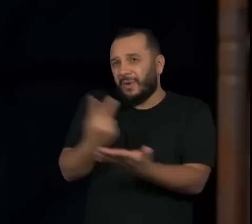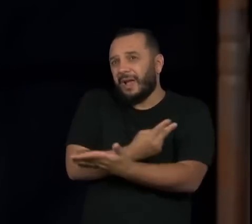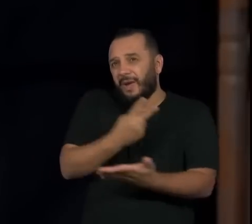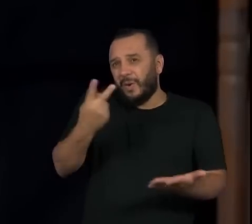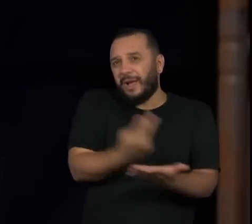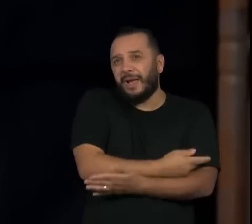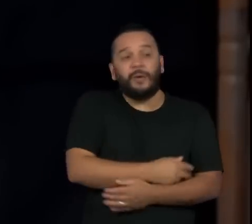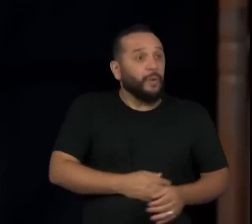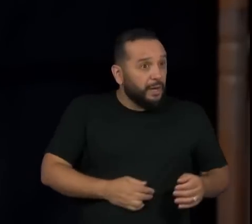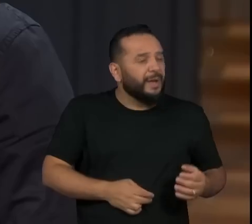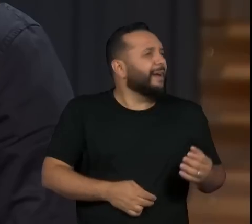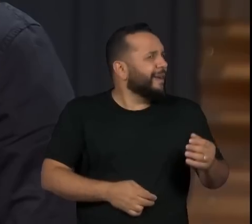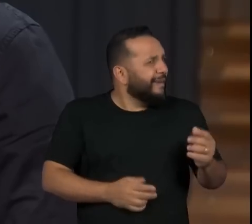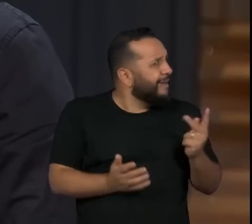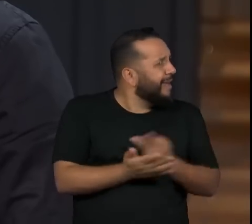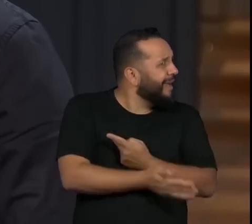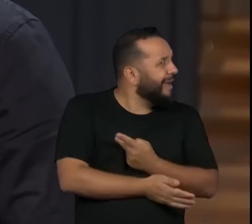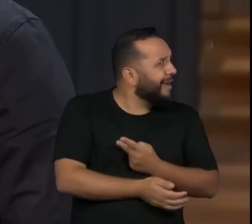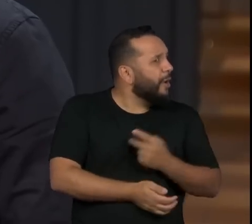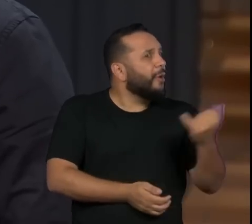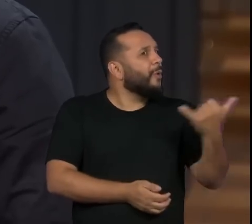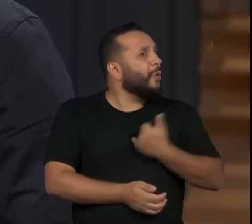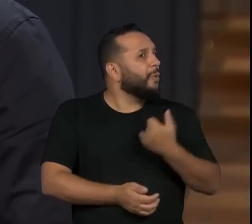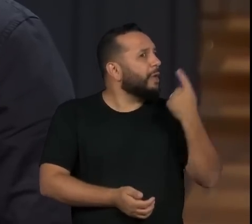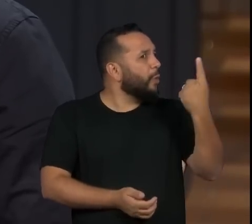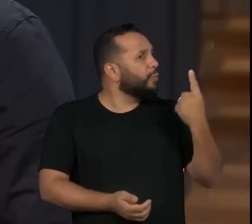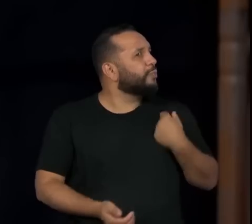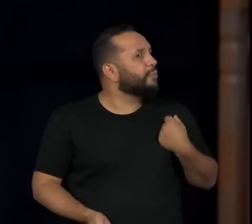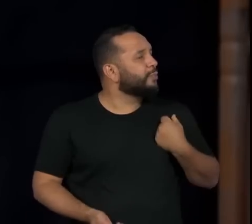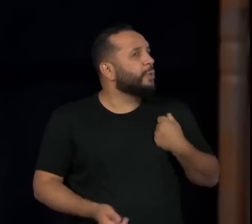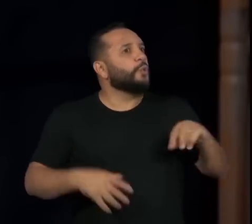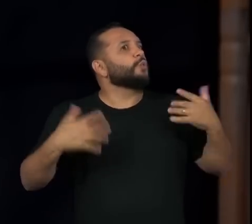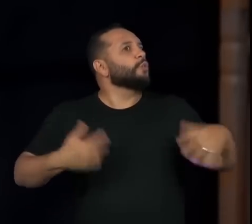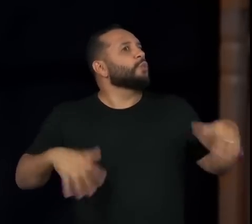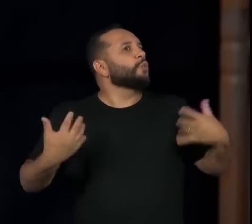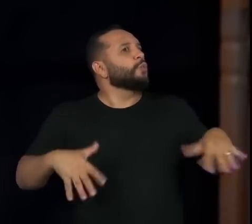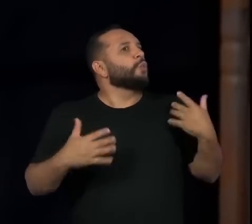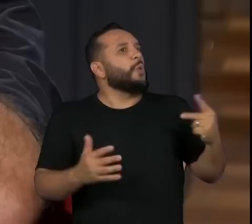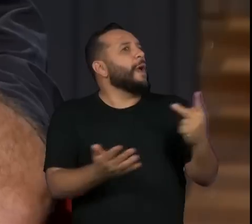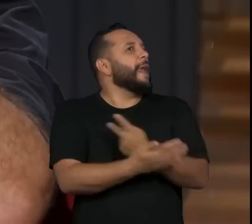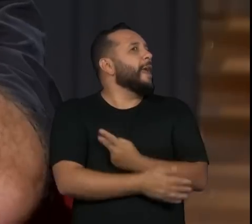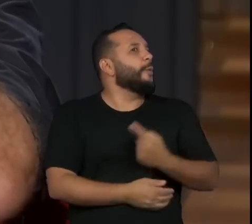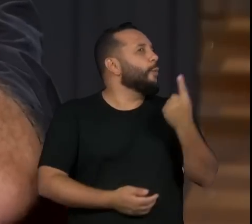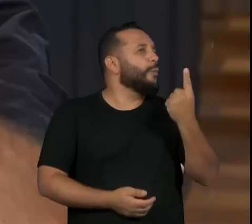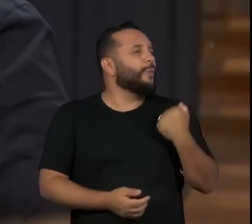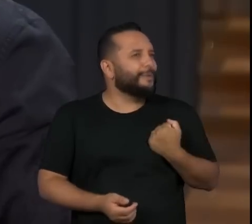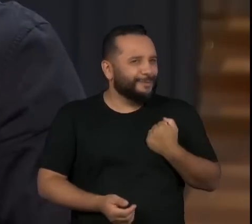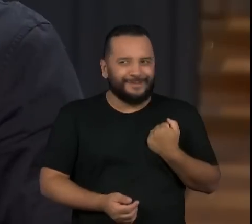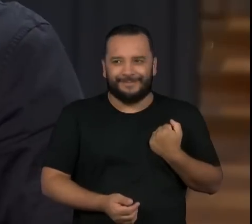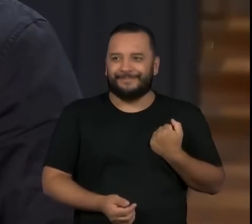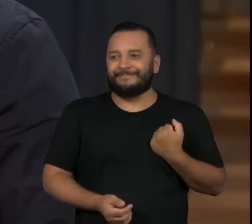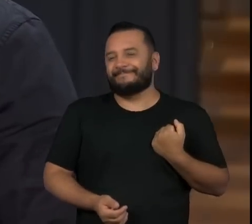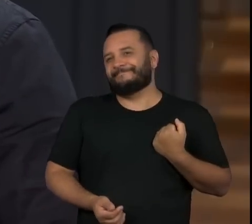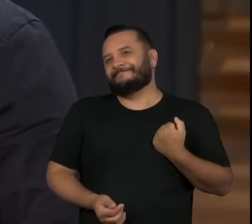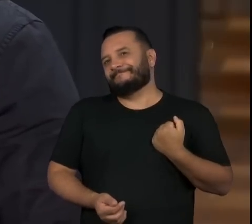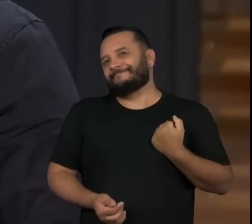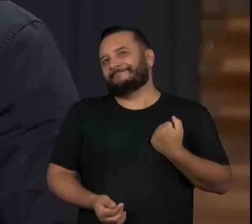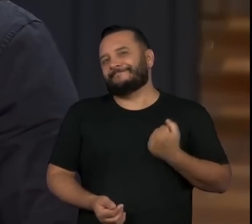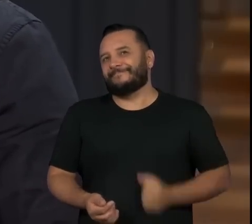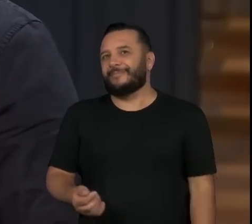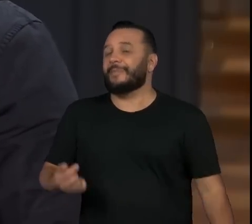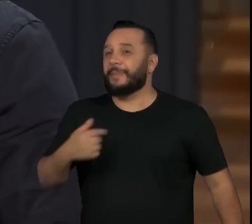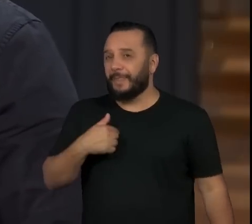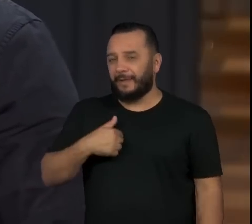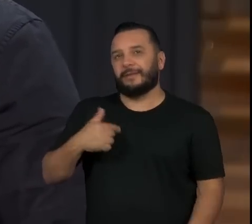pude. Conta um para mim. O quê? Um erro bem ardido que você cometeu. putz, eu acho que eu já, nos lugares